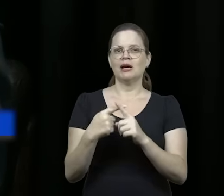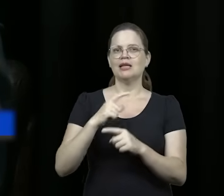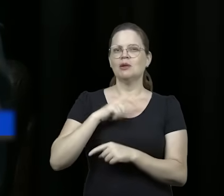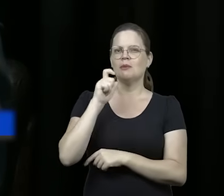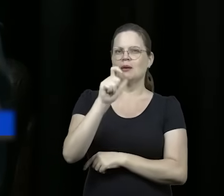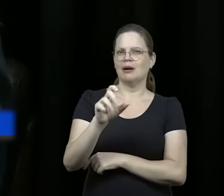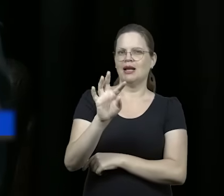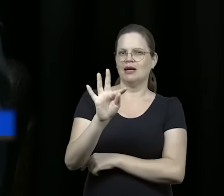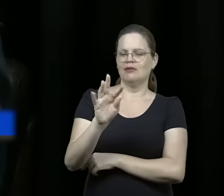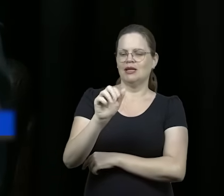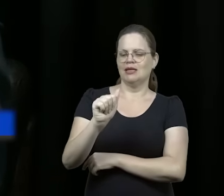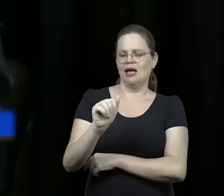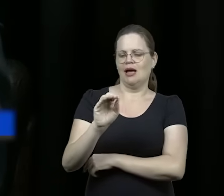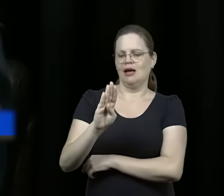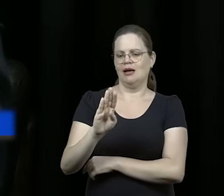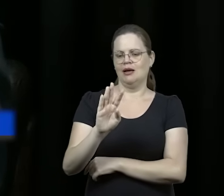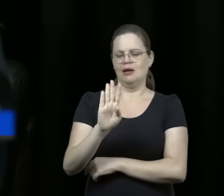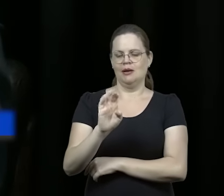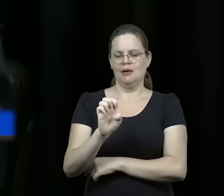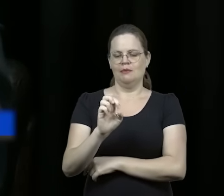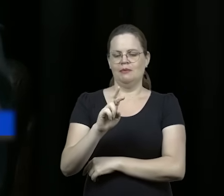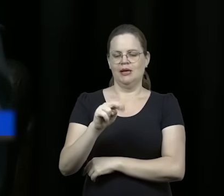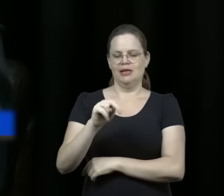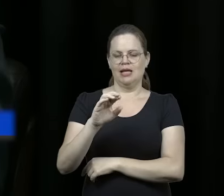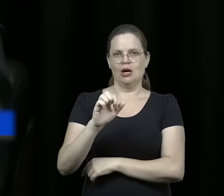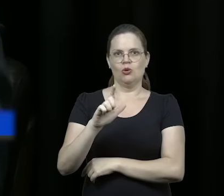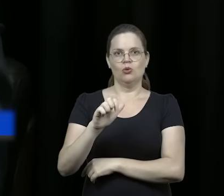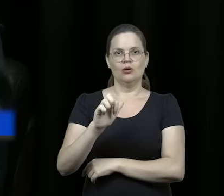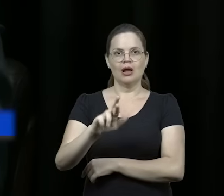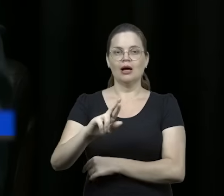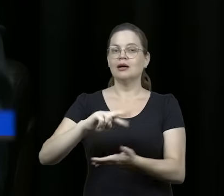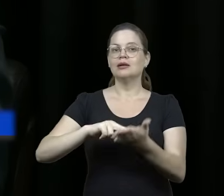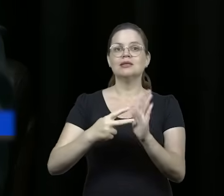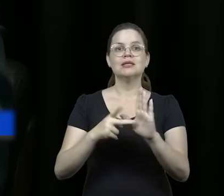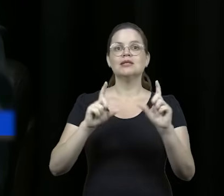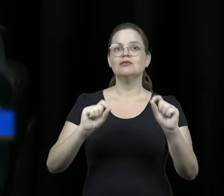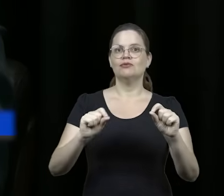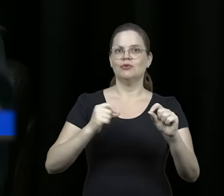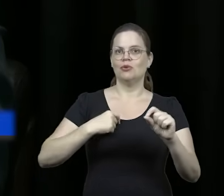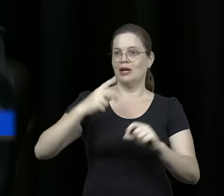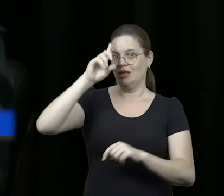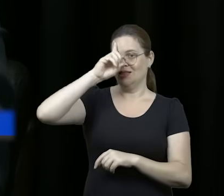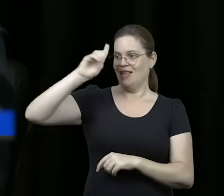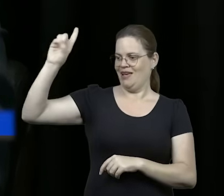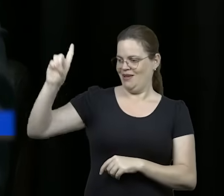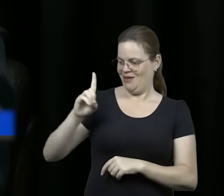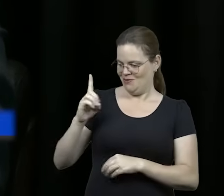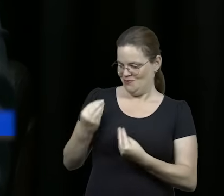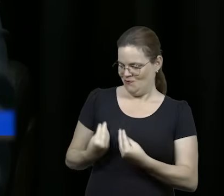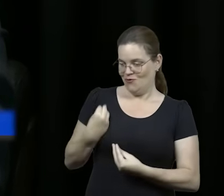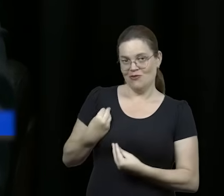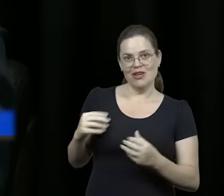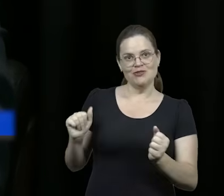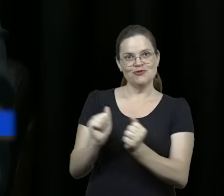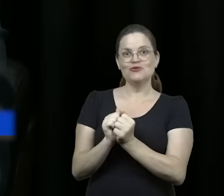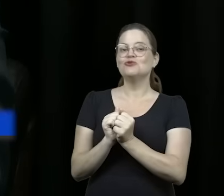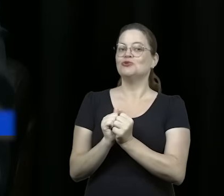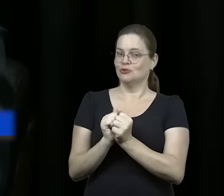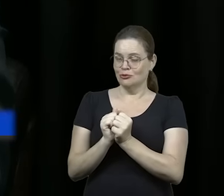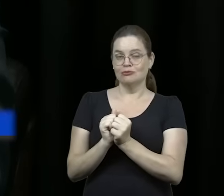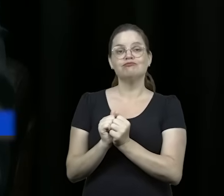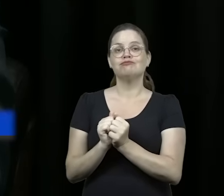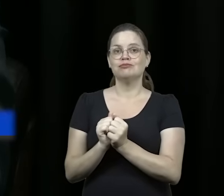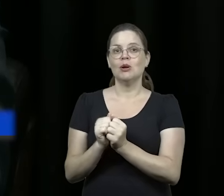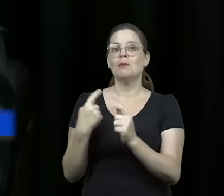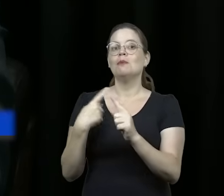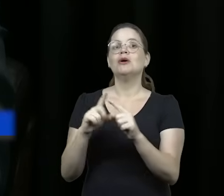tabernacular, ela é muito profunda, porque o Verbo se fez carne